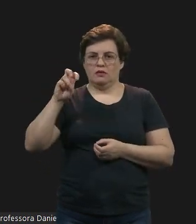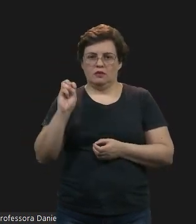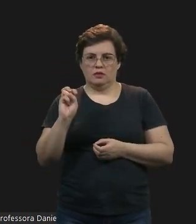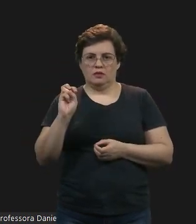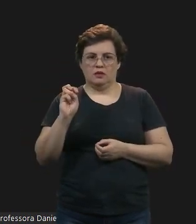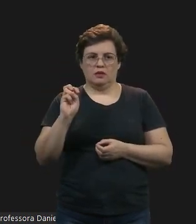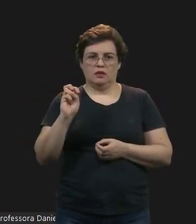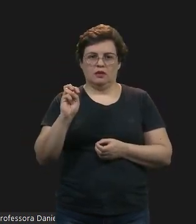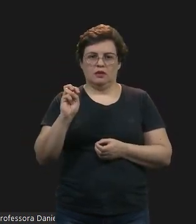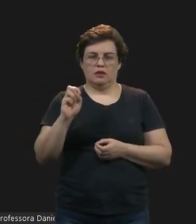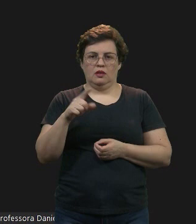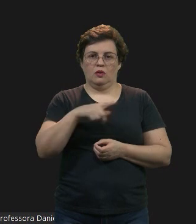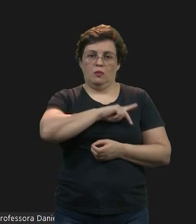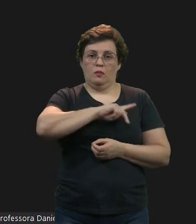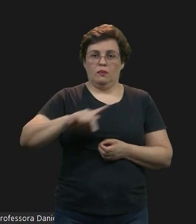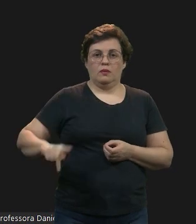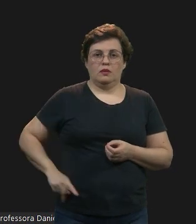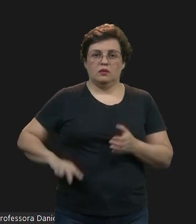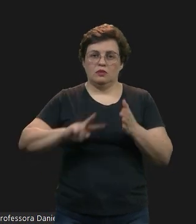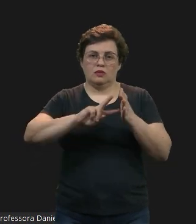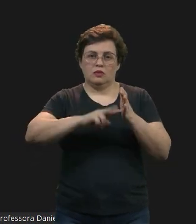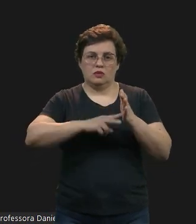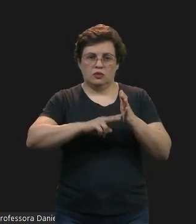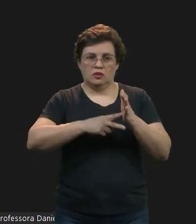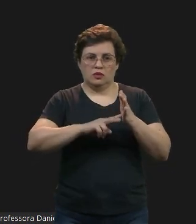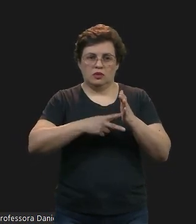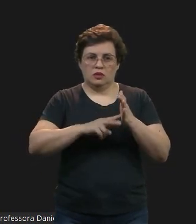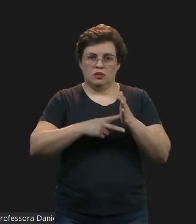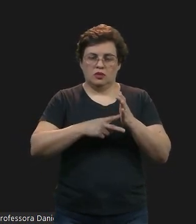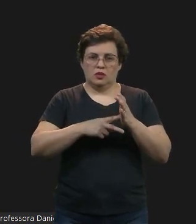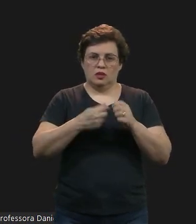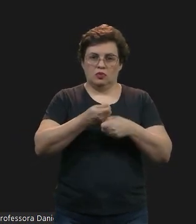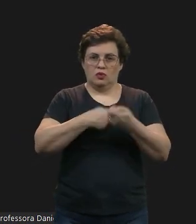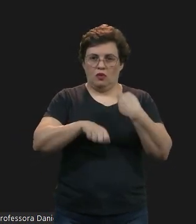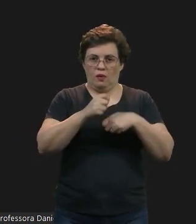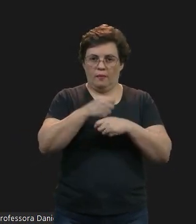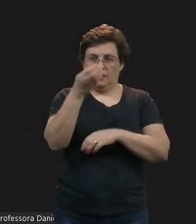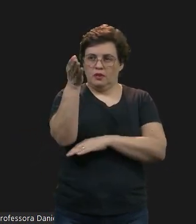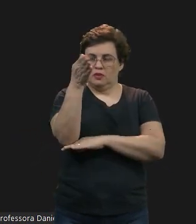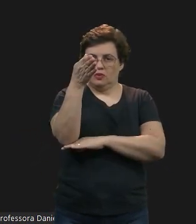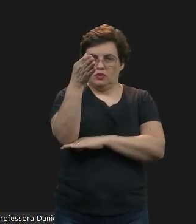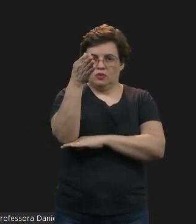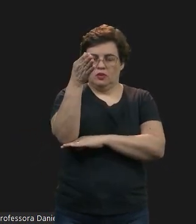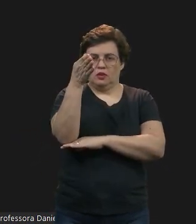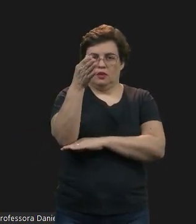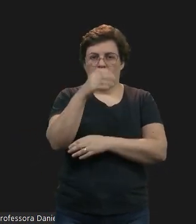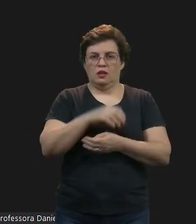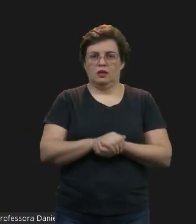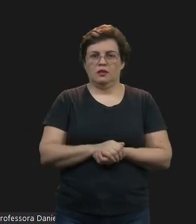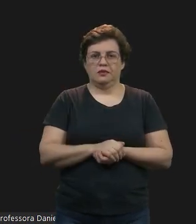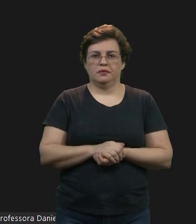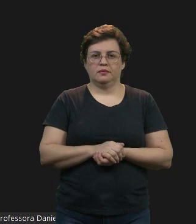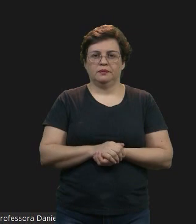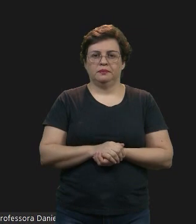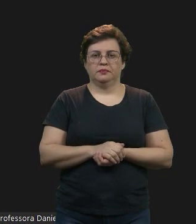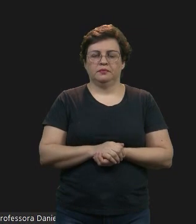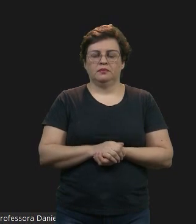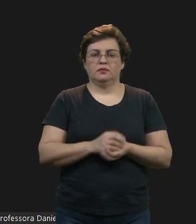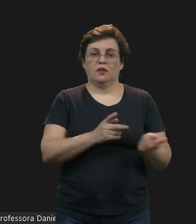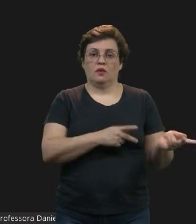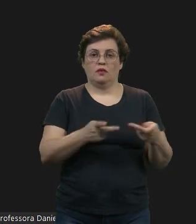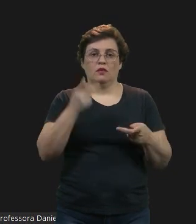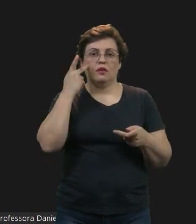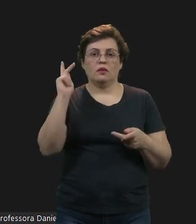1995, o então presidente do Sindicato dos Empregados do Comércio Hoteleiro Similares de Marília e Região, José Leonardo Belo, convidou